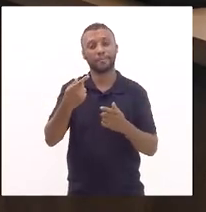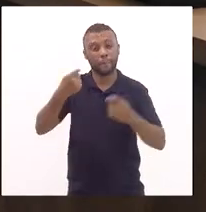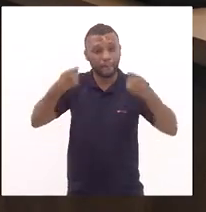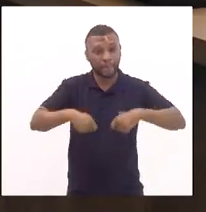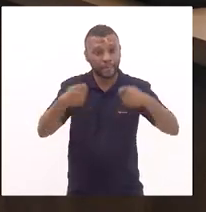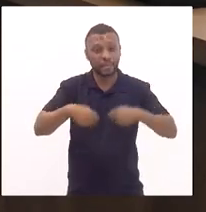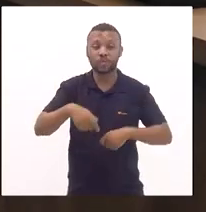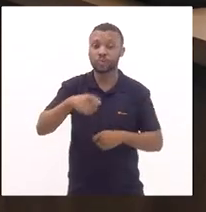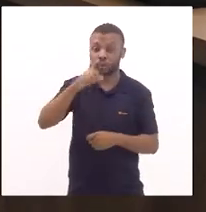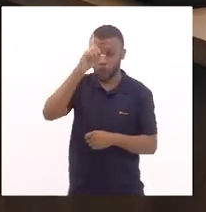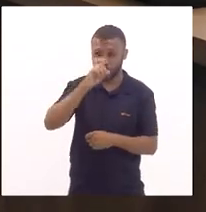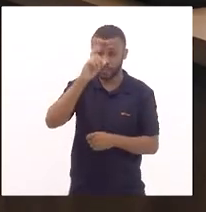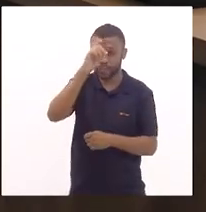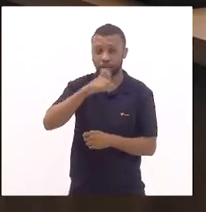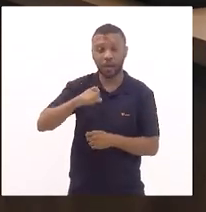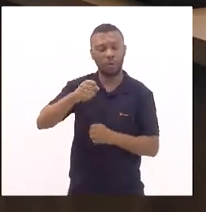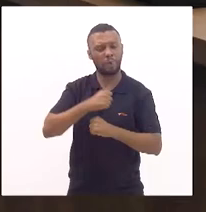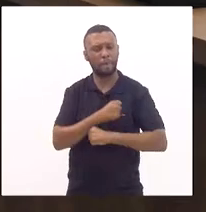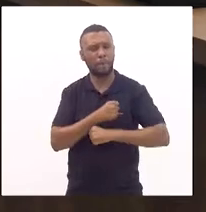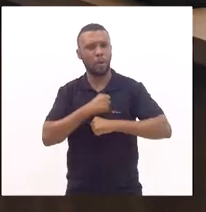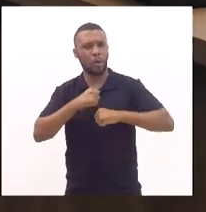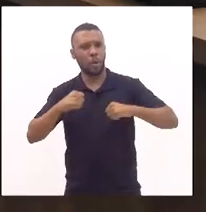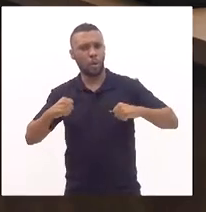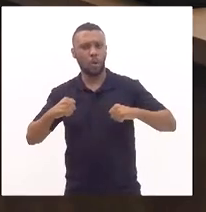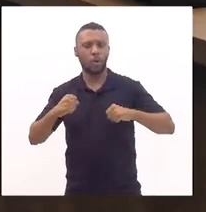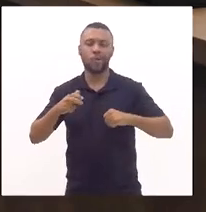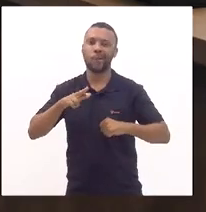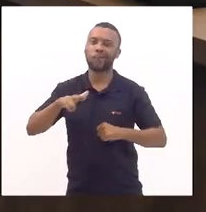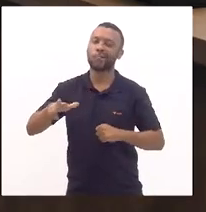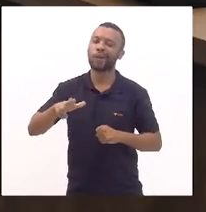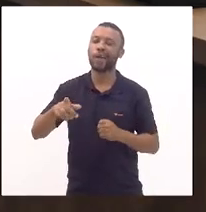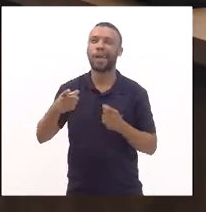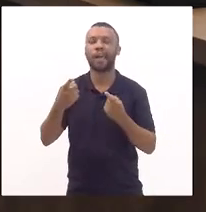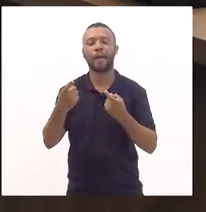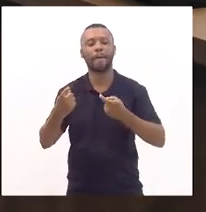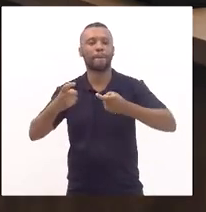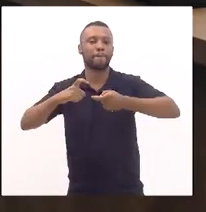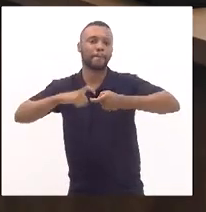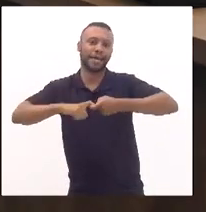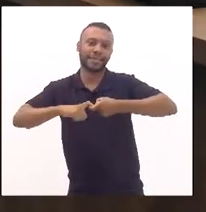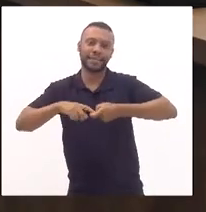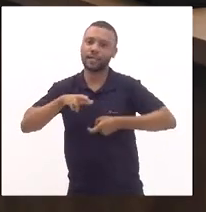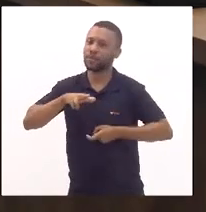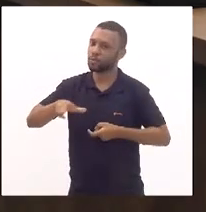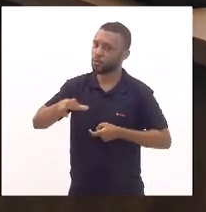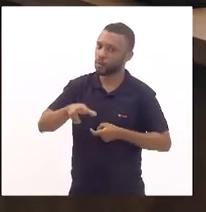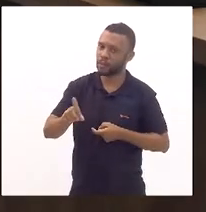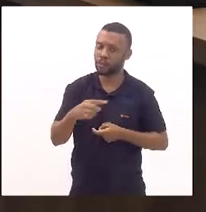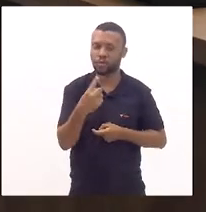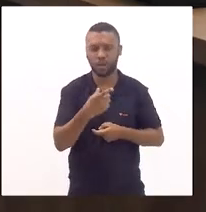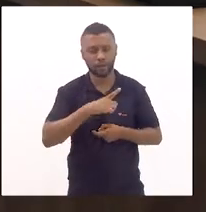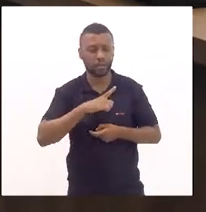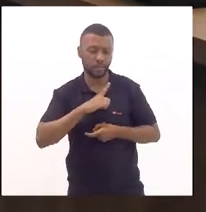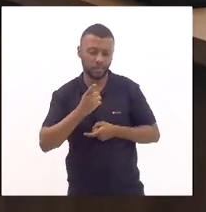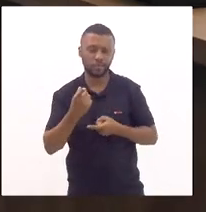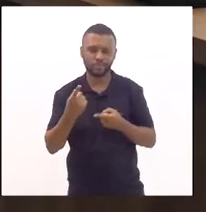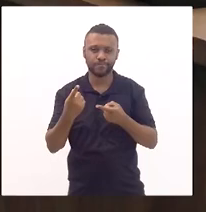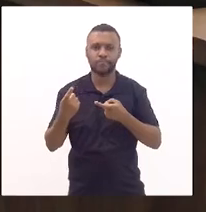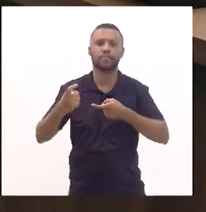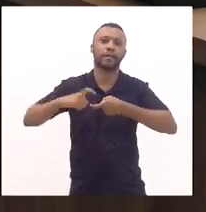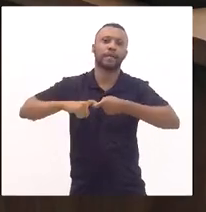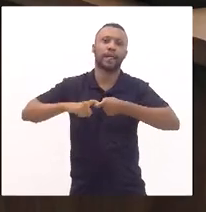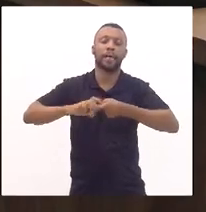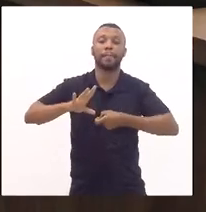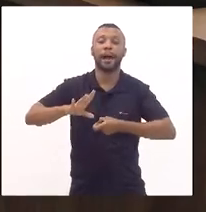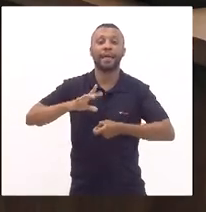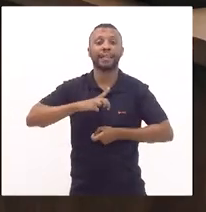hospital de grande porte, não é convênio que tem que ser feito, porque a gente tem convênio, mas não tem